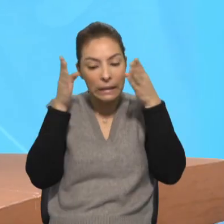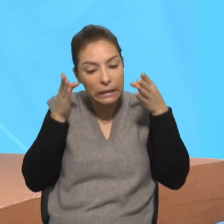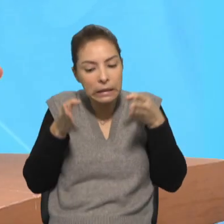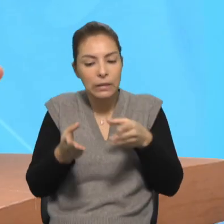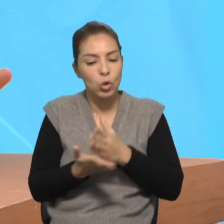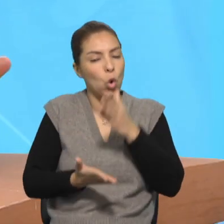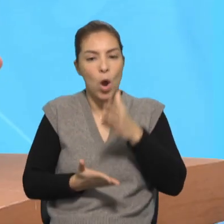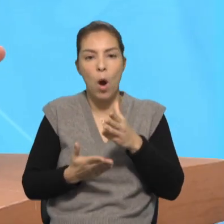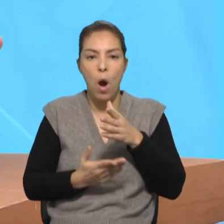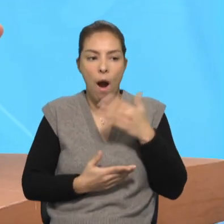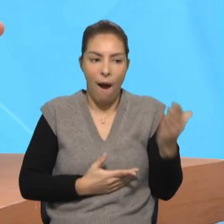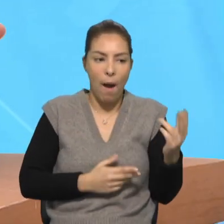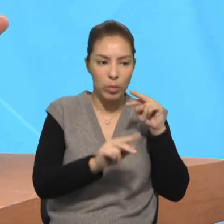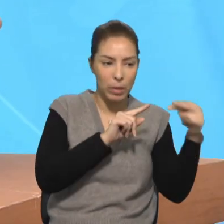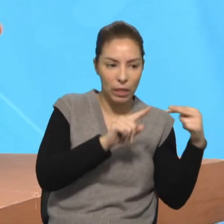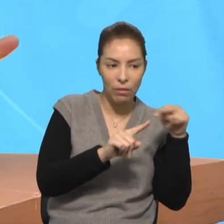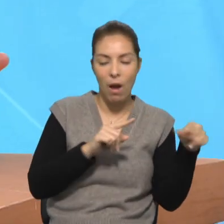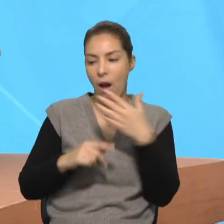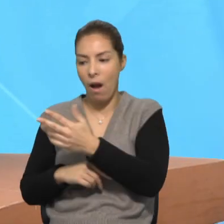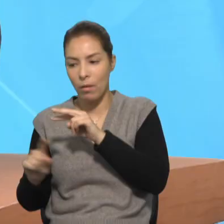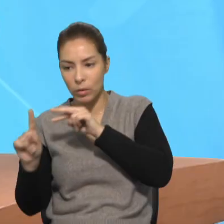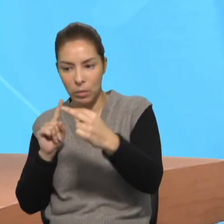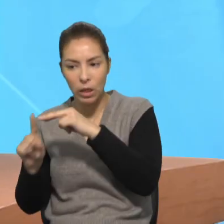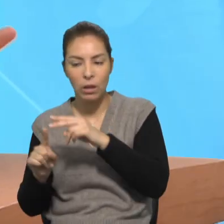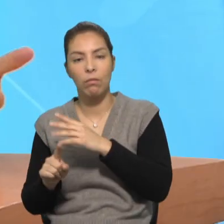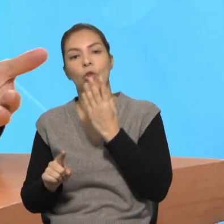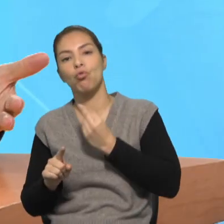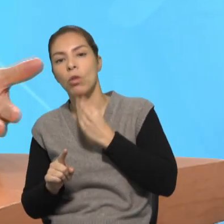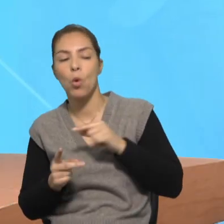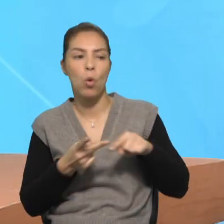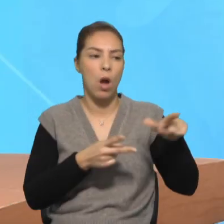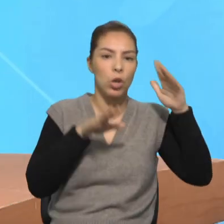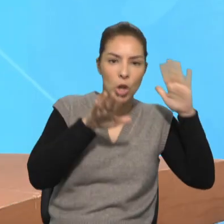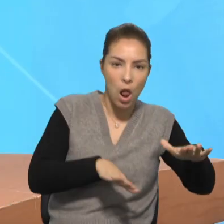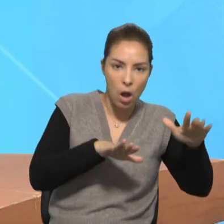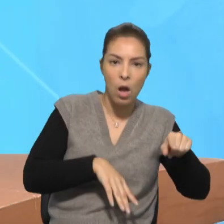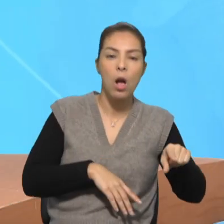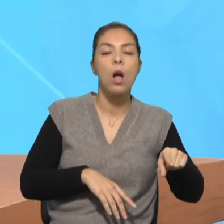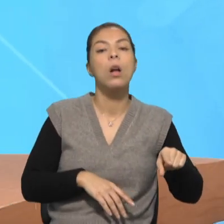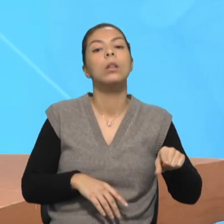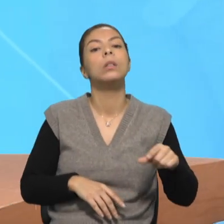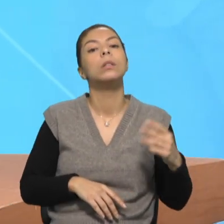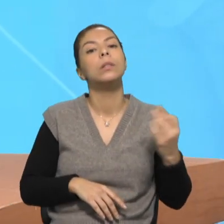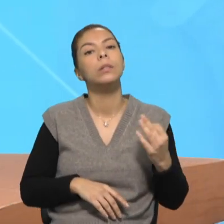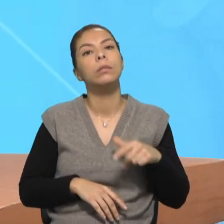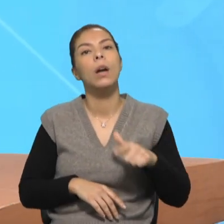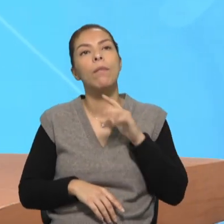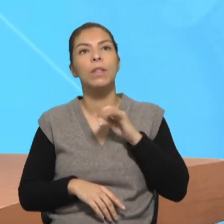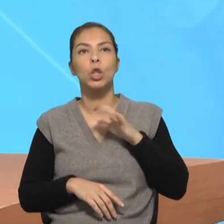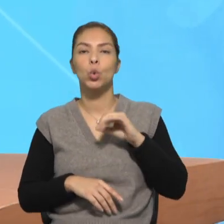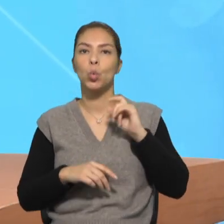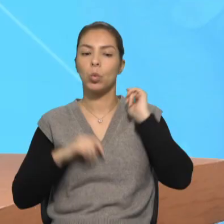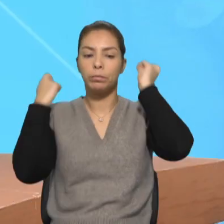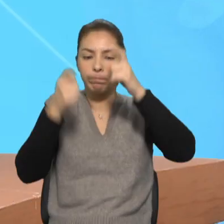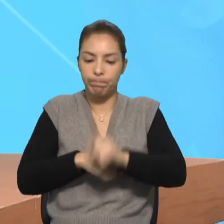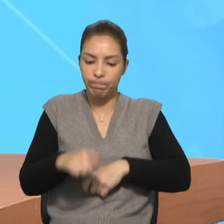bocadinho convencido, não posso dizer com absoluta certeza, que Francisco se inspira em